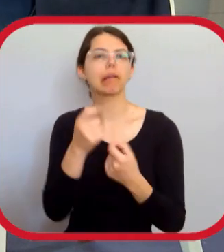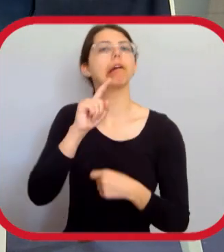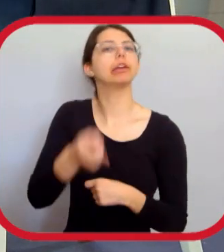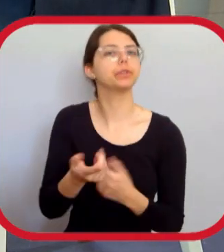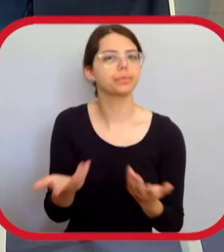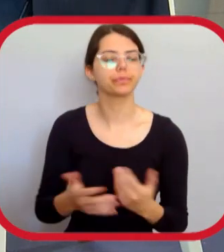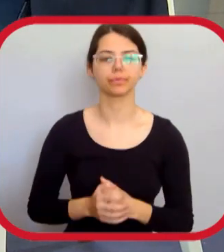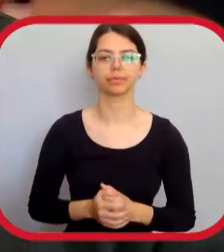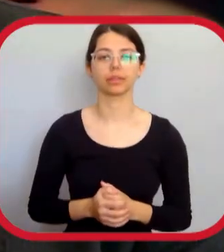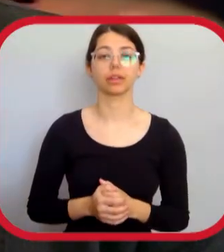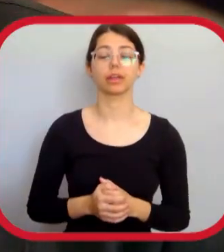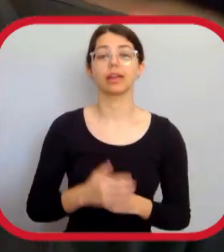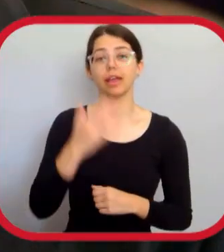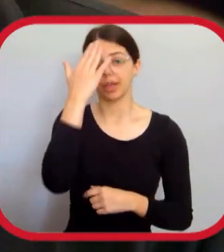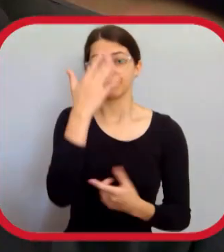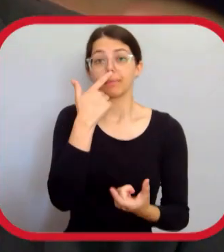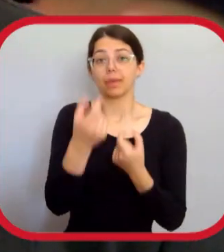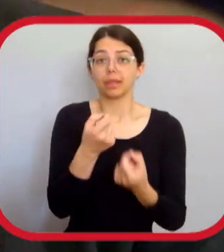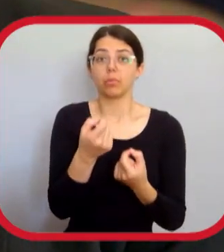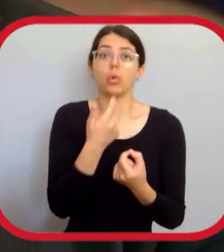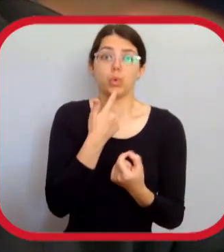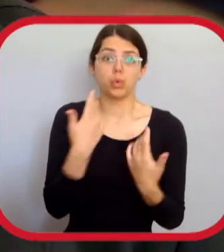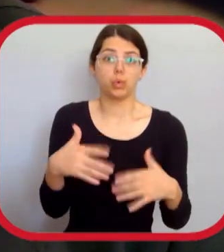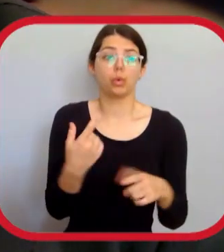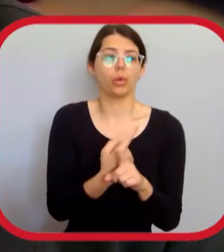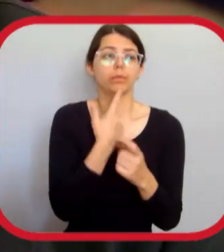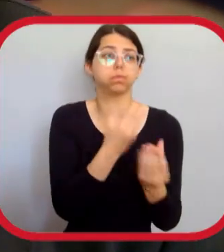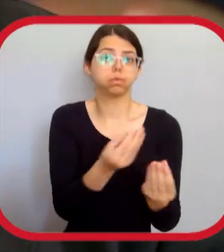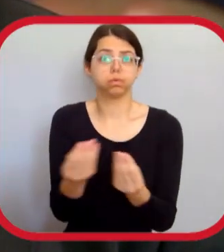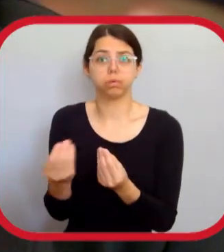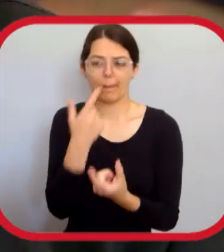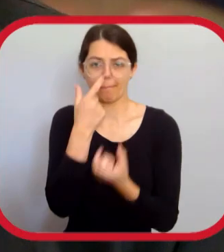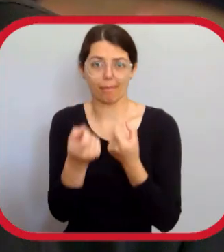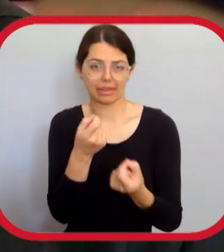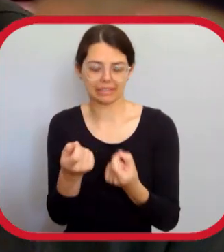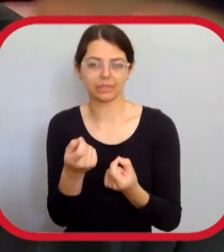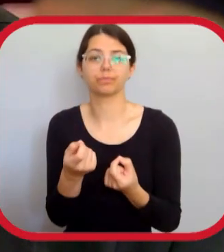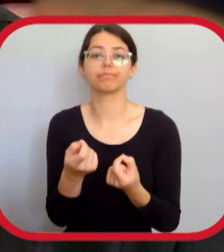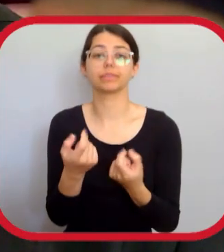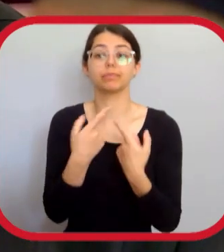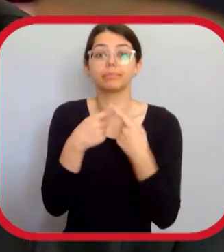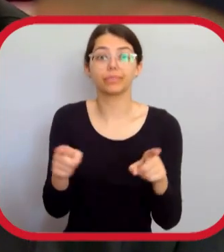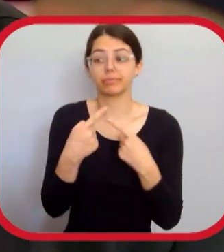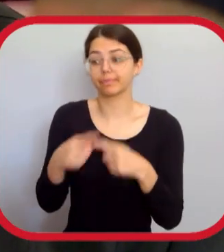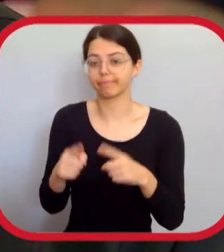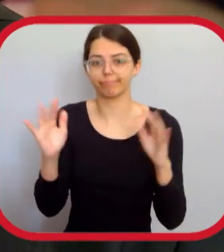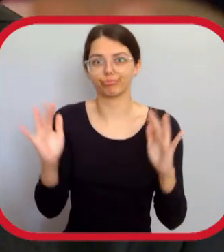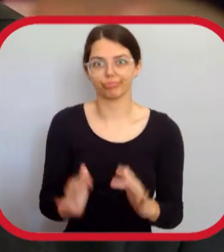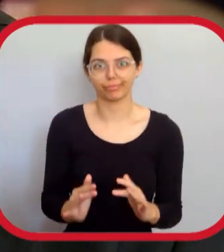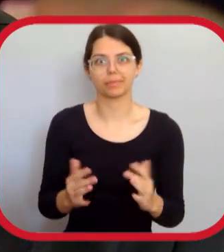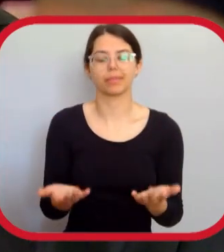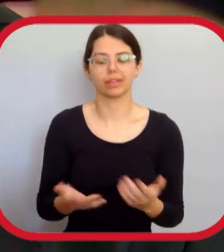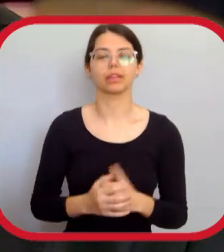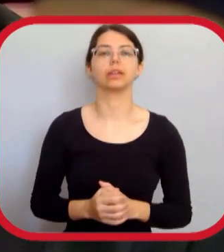instituição? Eu acho que aproxima cada vez mais muita coisa e distingue cada vez